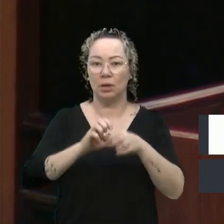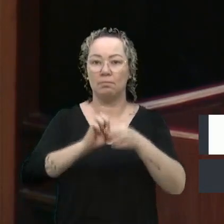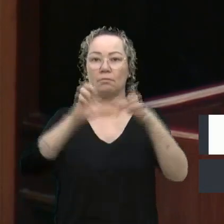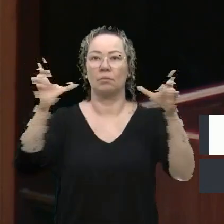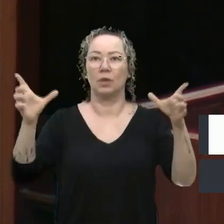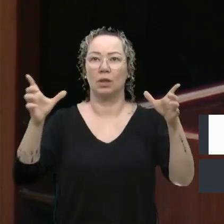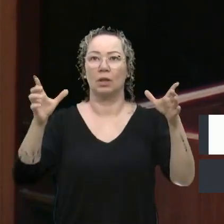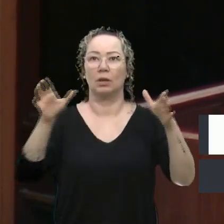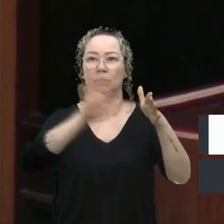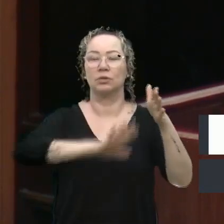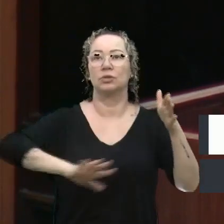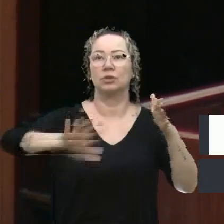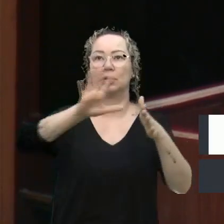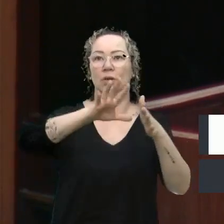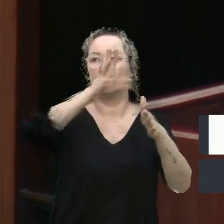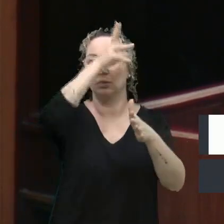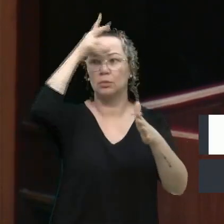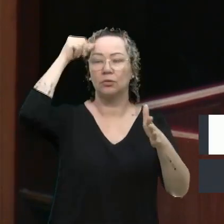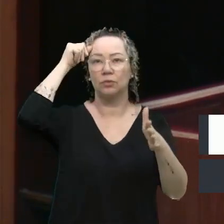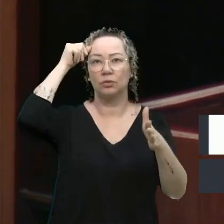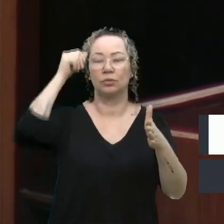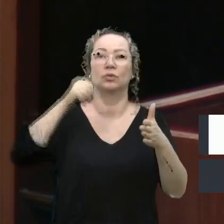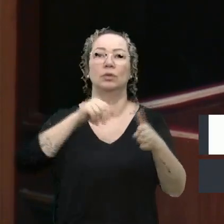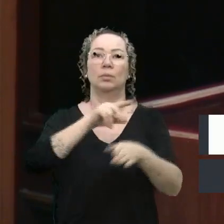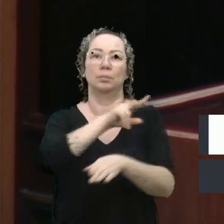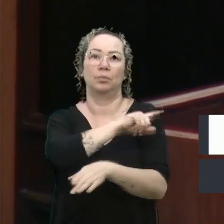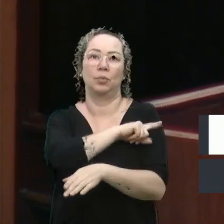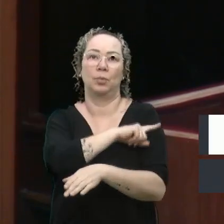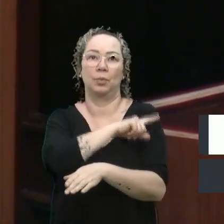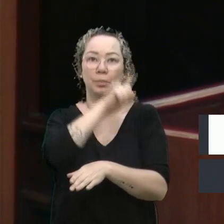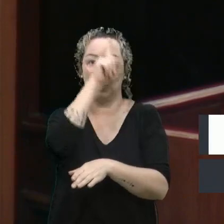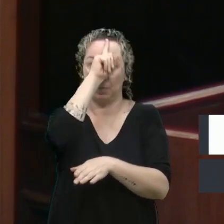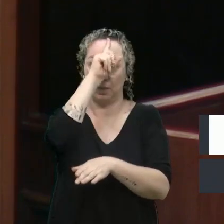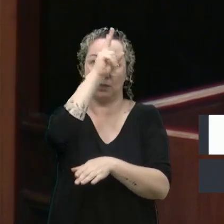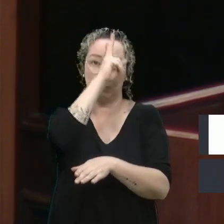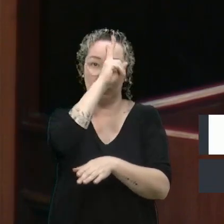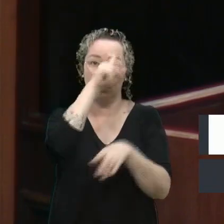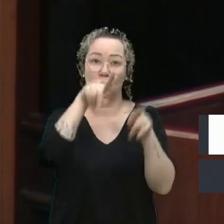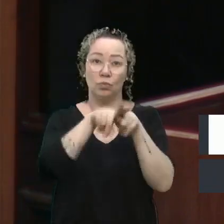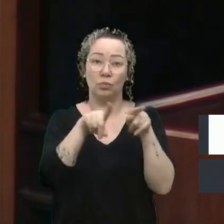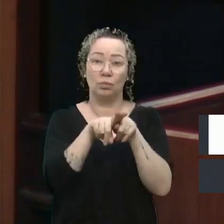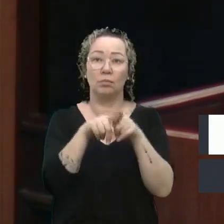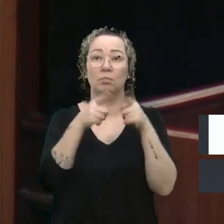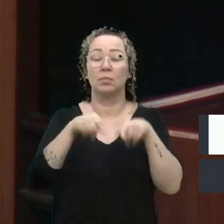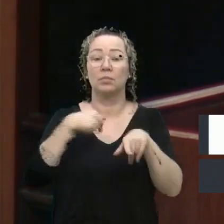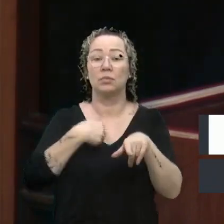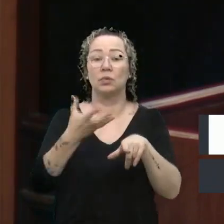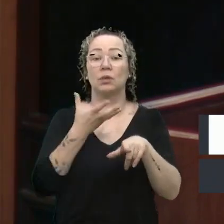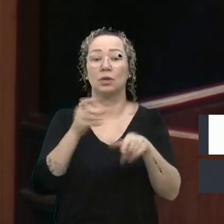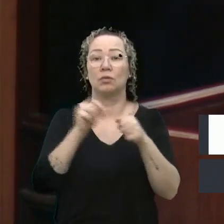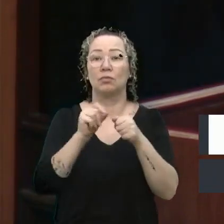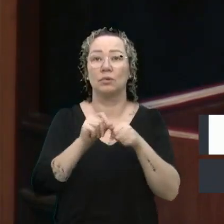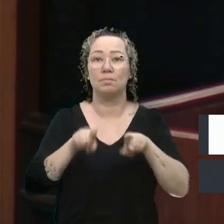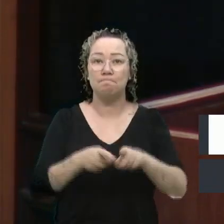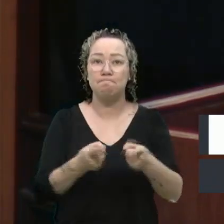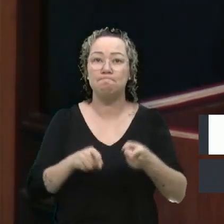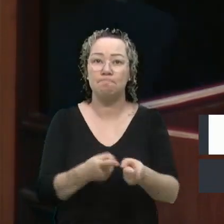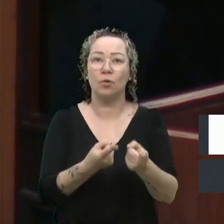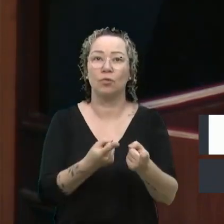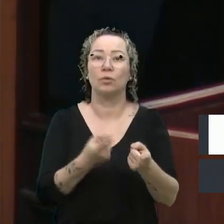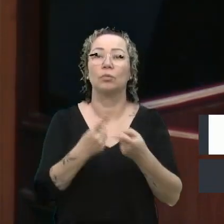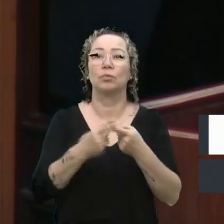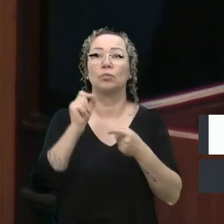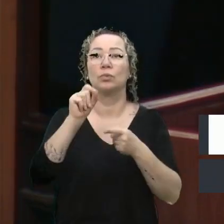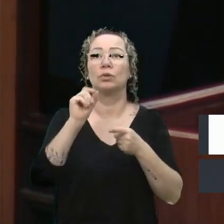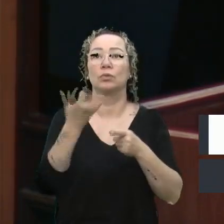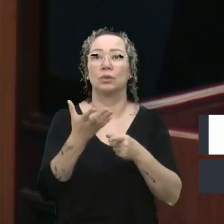de ensino fundamental e médio. Mas a gente gostaria de fazer uma provocação, porque o que vai acontecer? Os estudos ainda